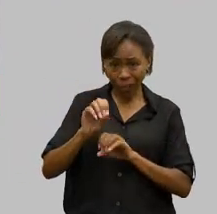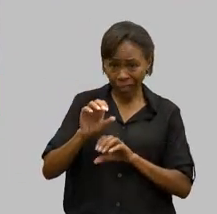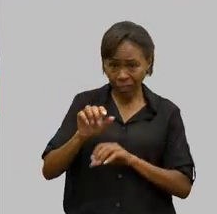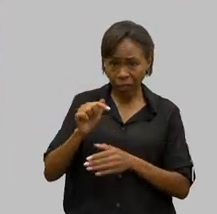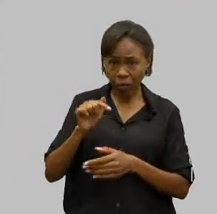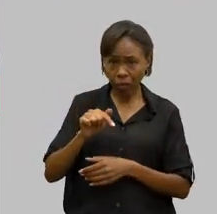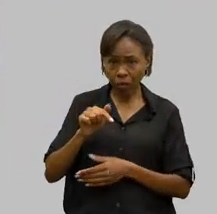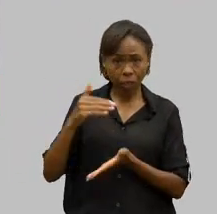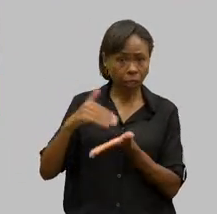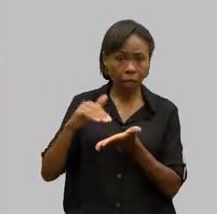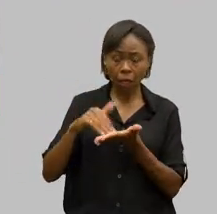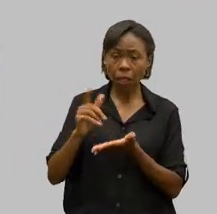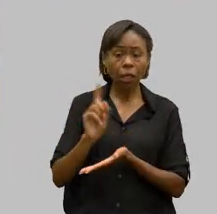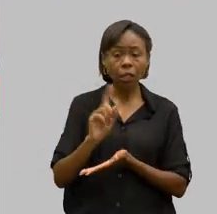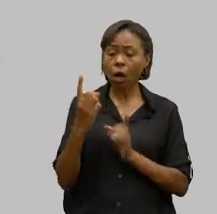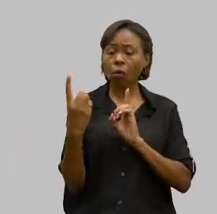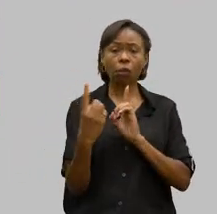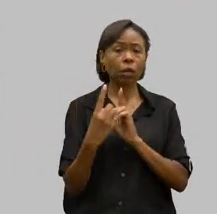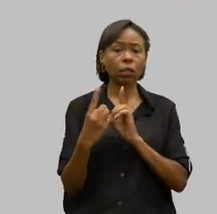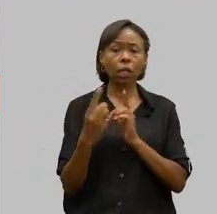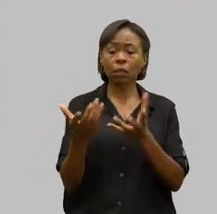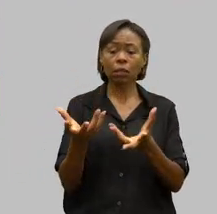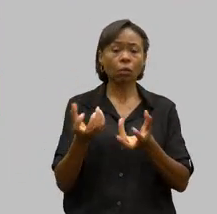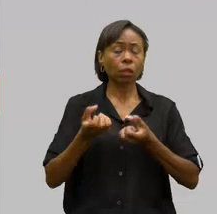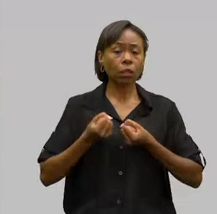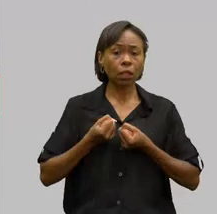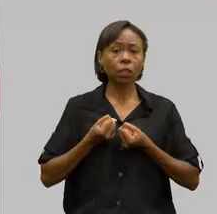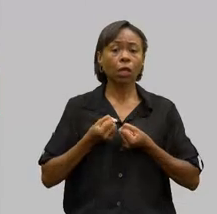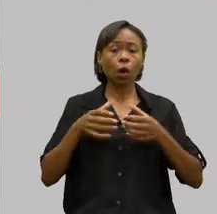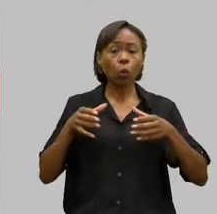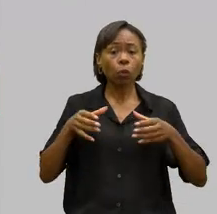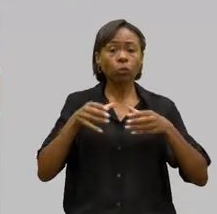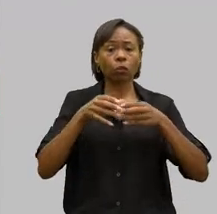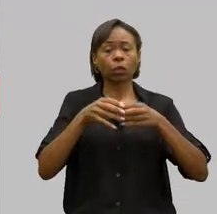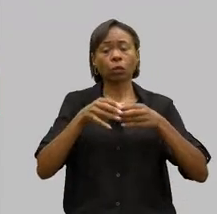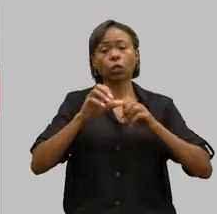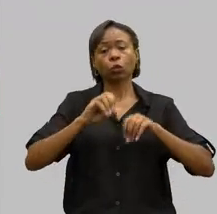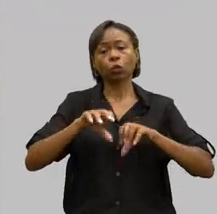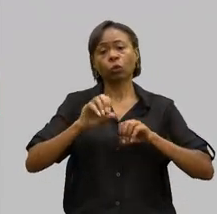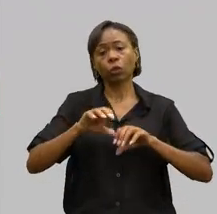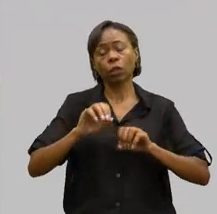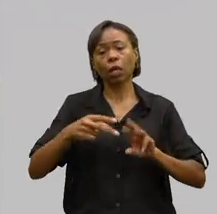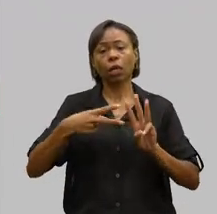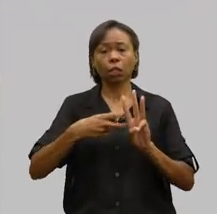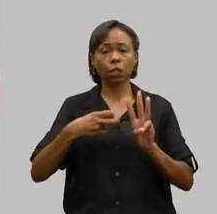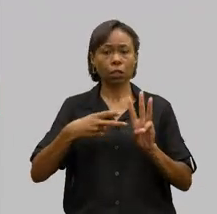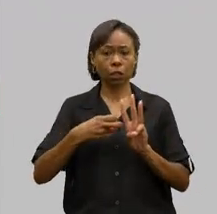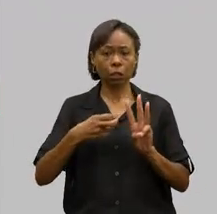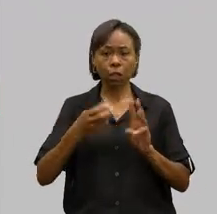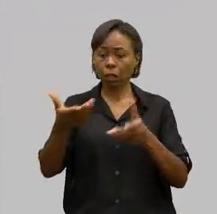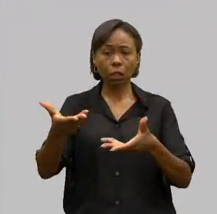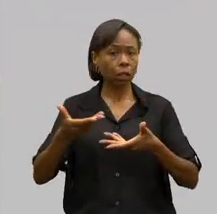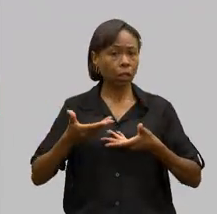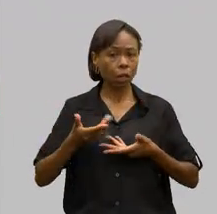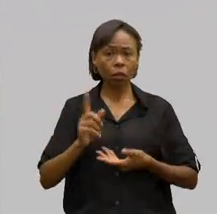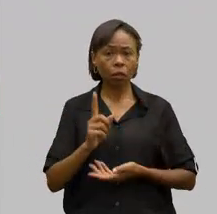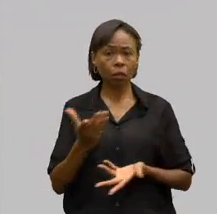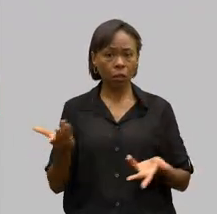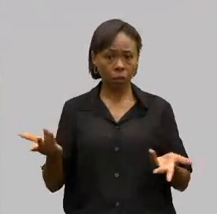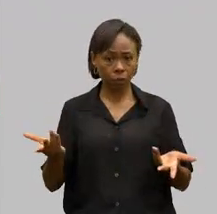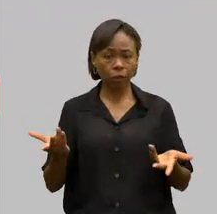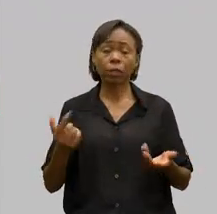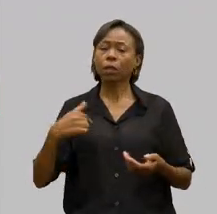a Comissão de Educação Escolar Escolar Indígena, não receba essas pessoas. Então, quero insistir